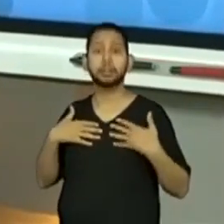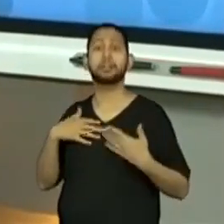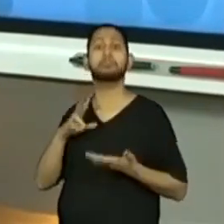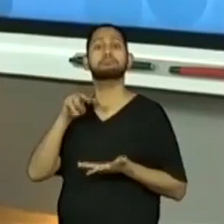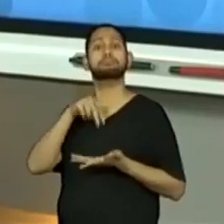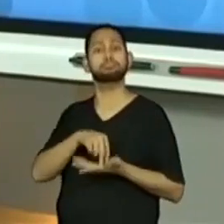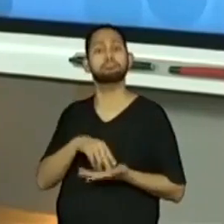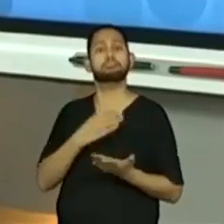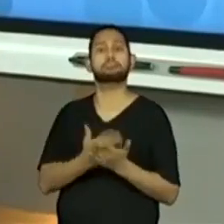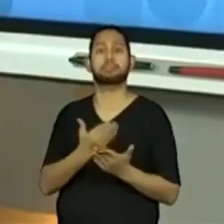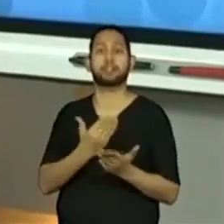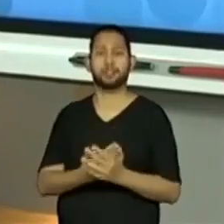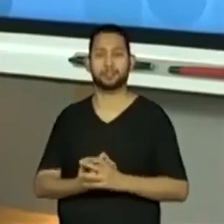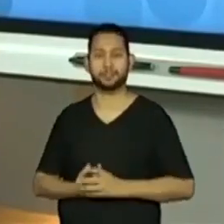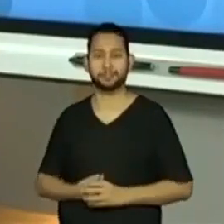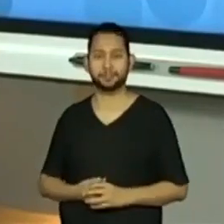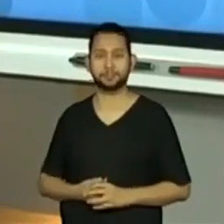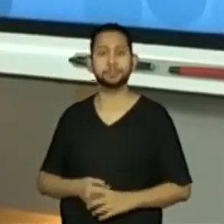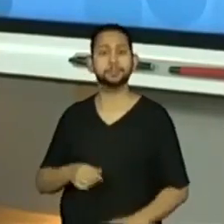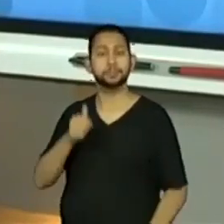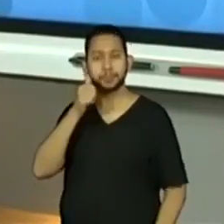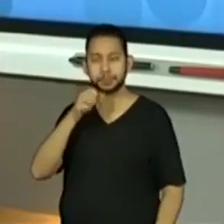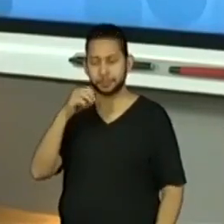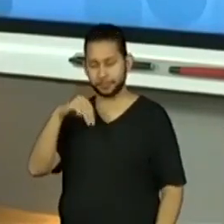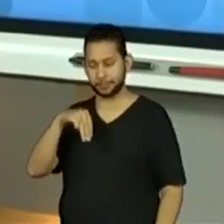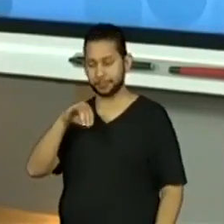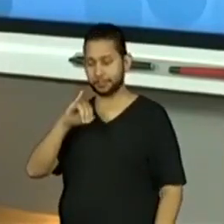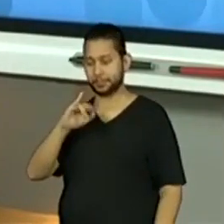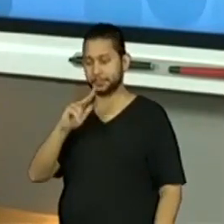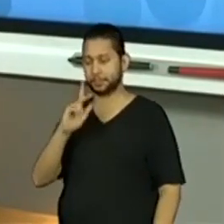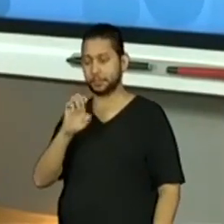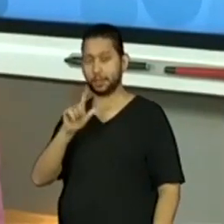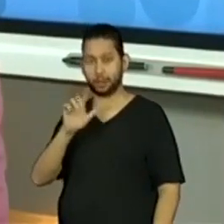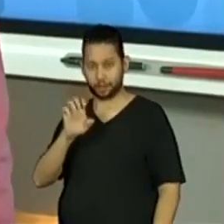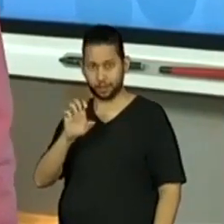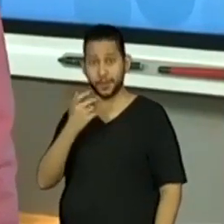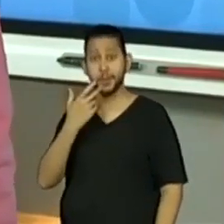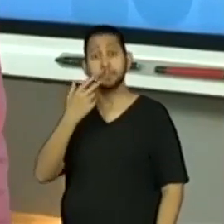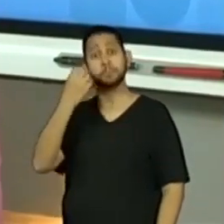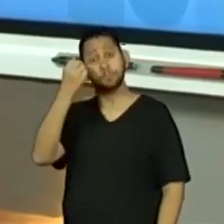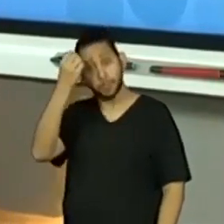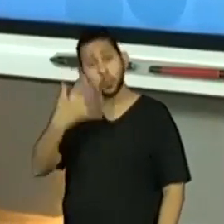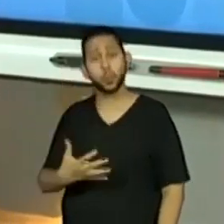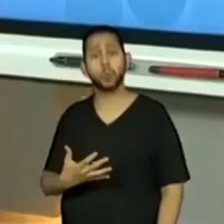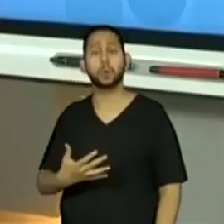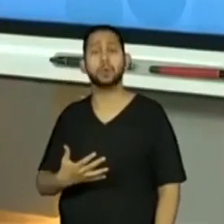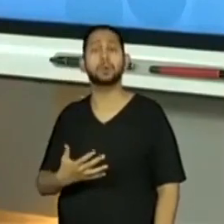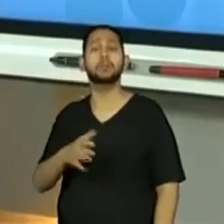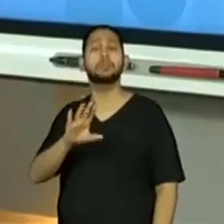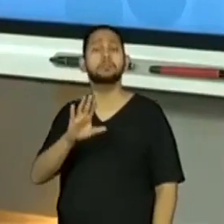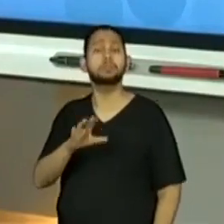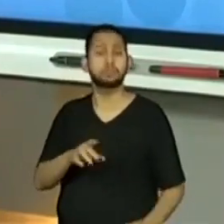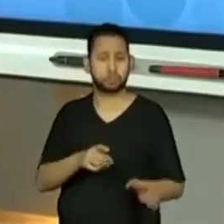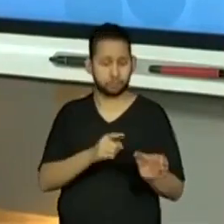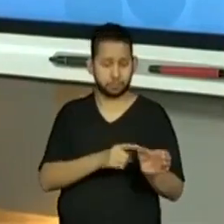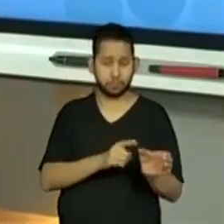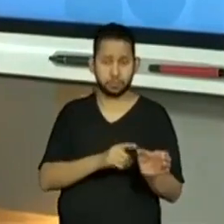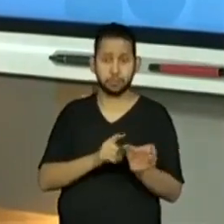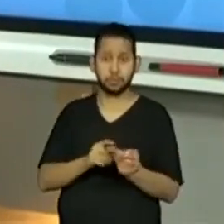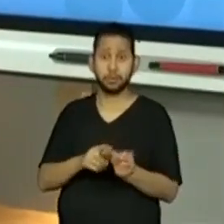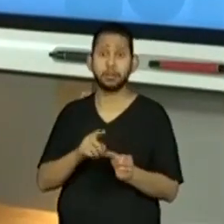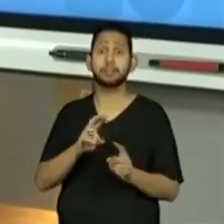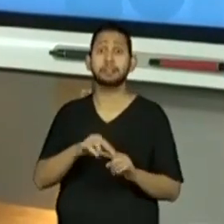com vocês. A Michele está dizendo que os recipientes